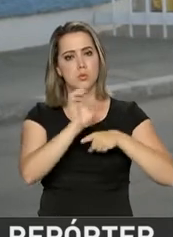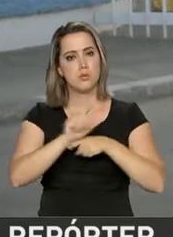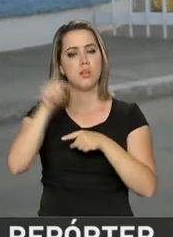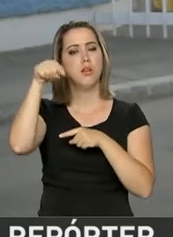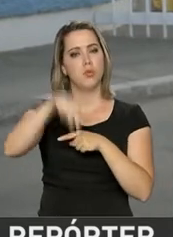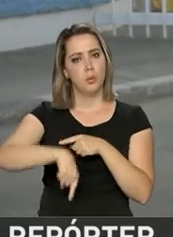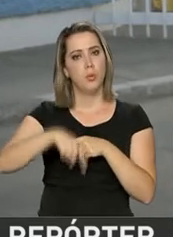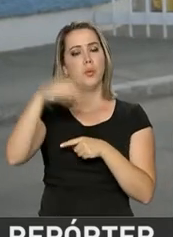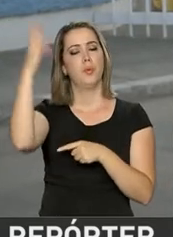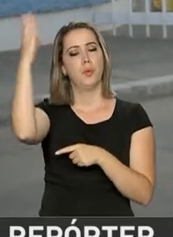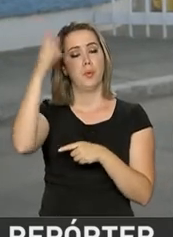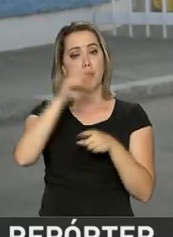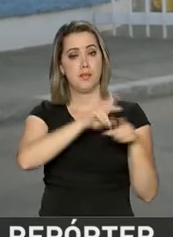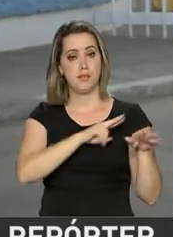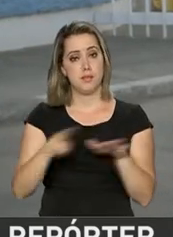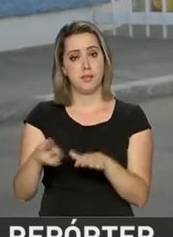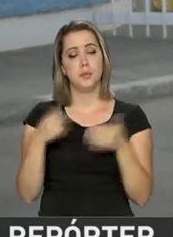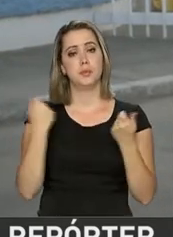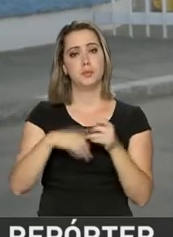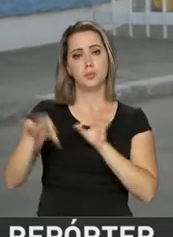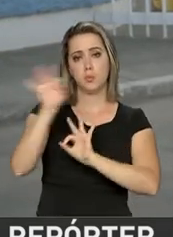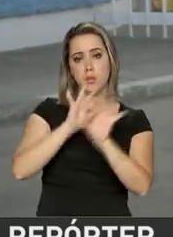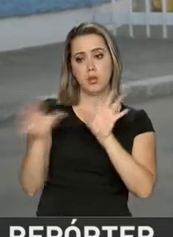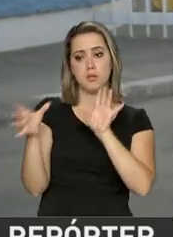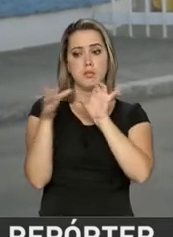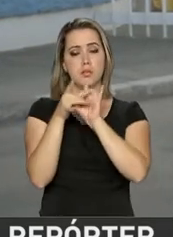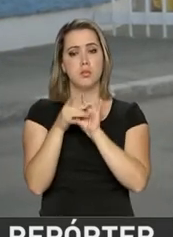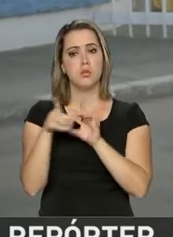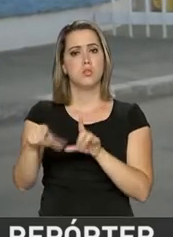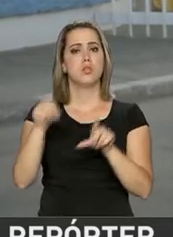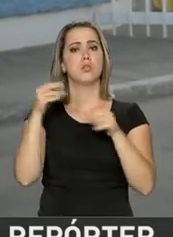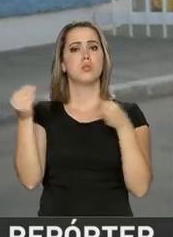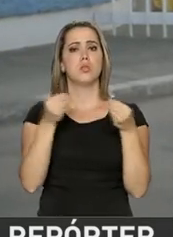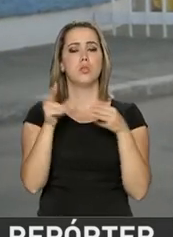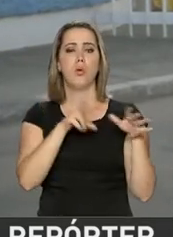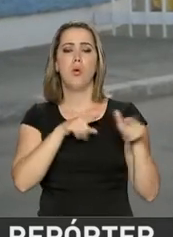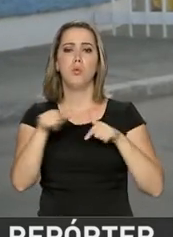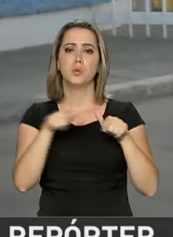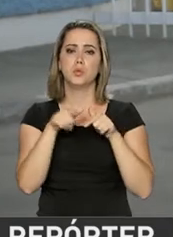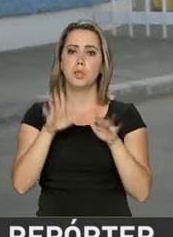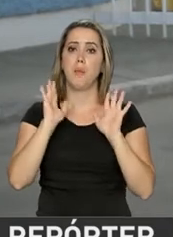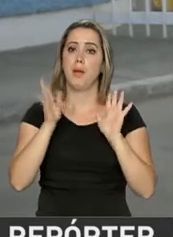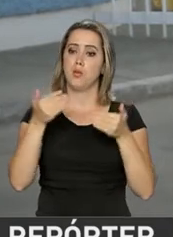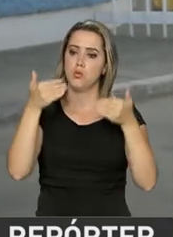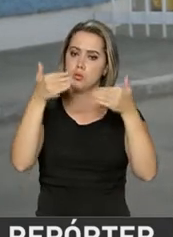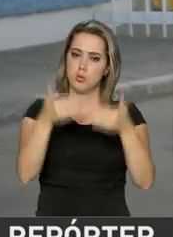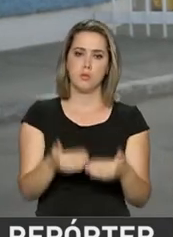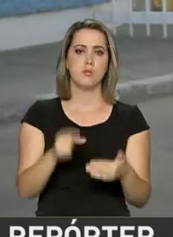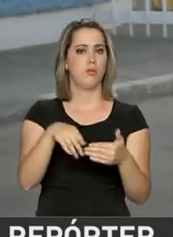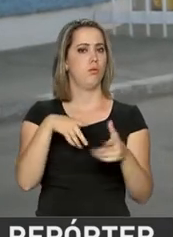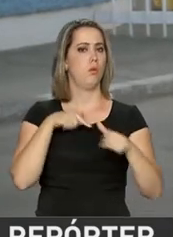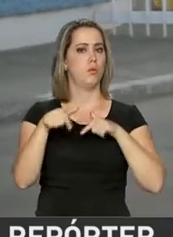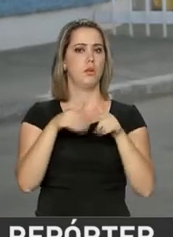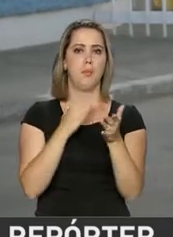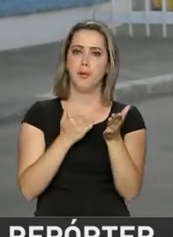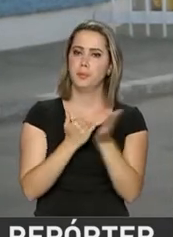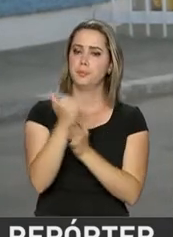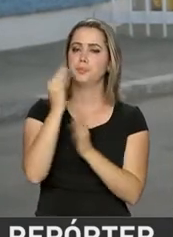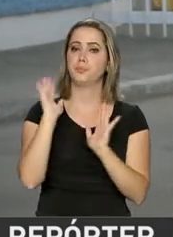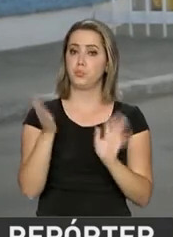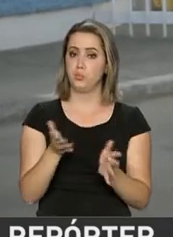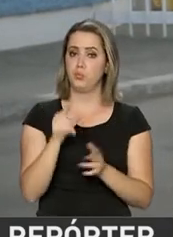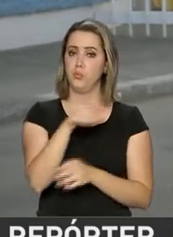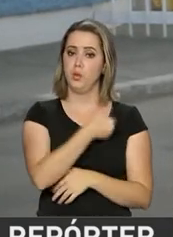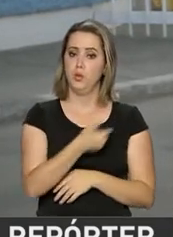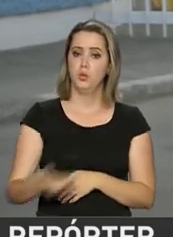devem se reunir para definir as áreas de atuação do novo efetivo, que já fica de prontidão para começar a operar. O